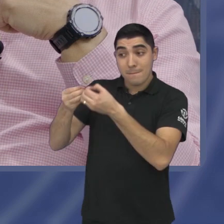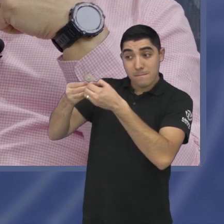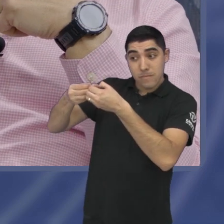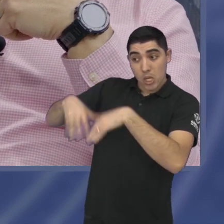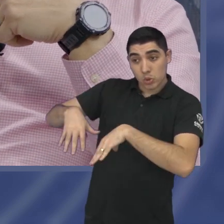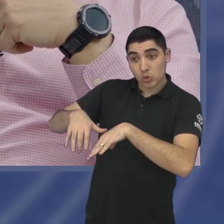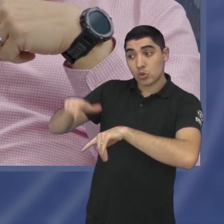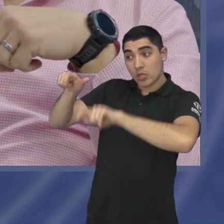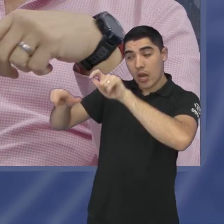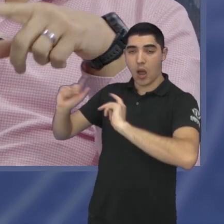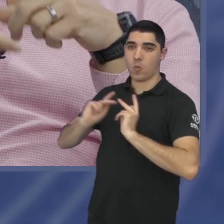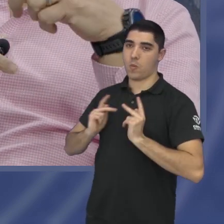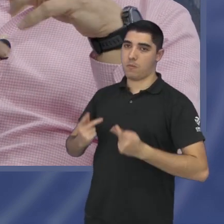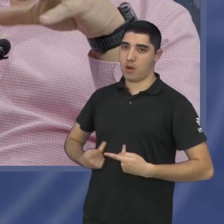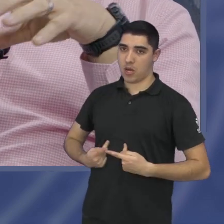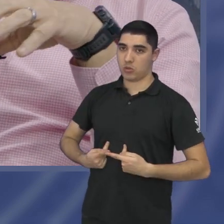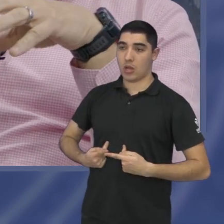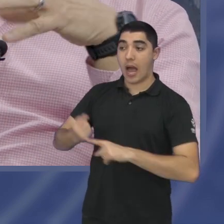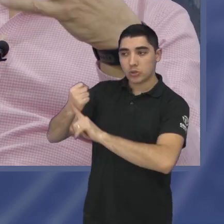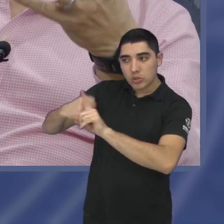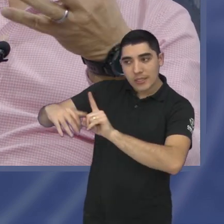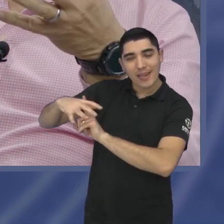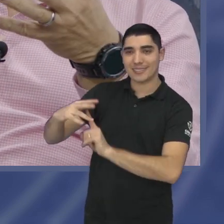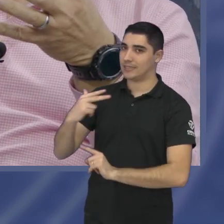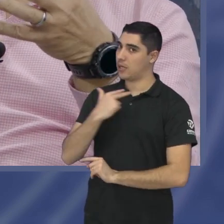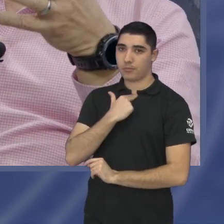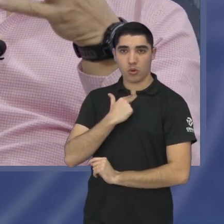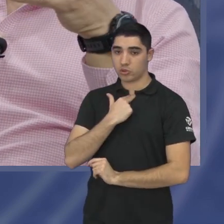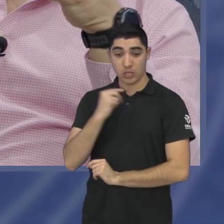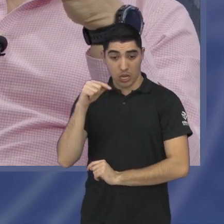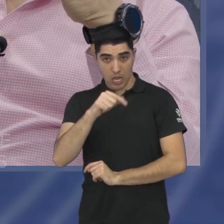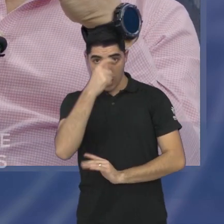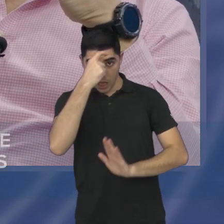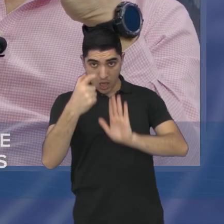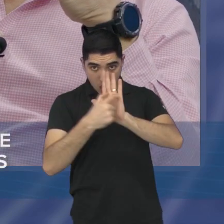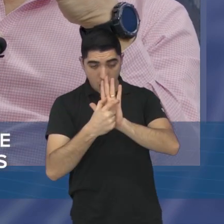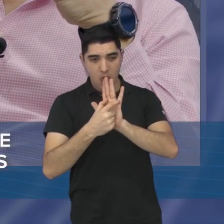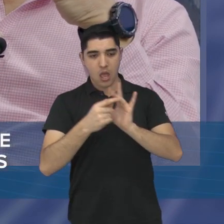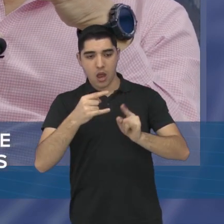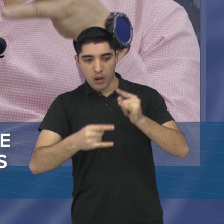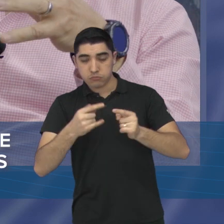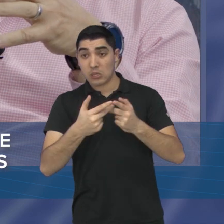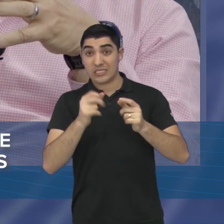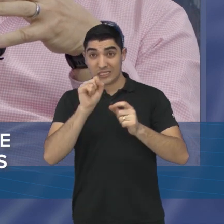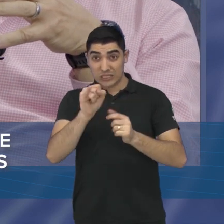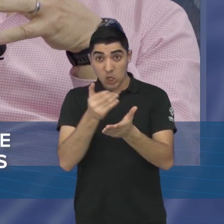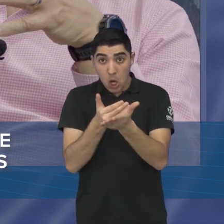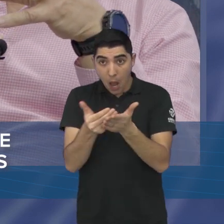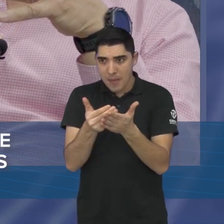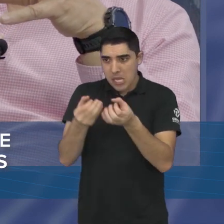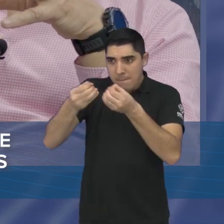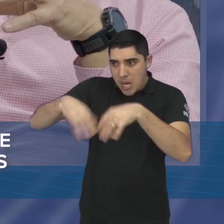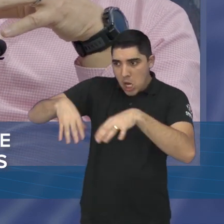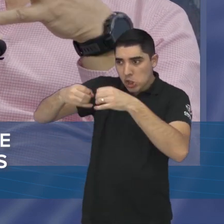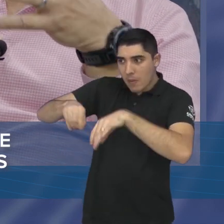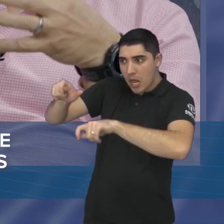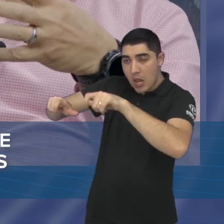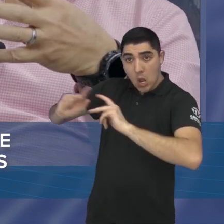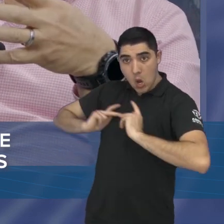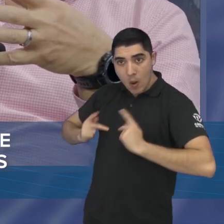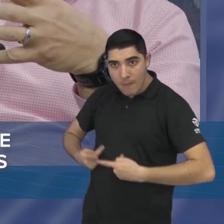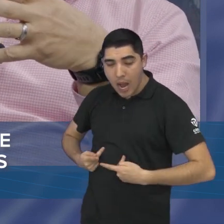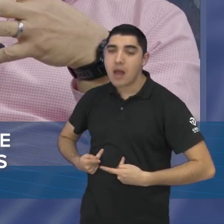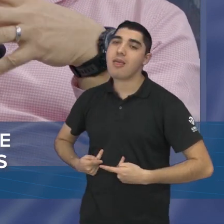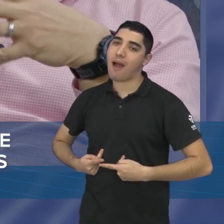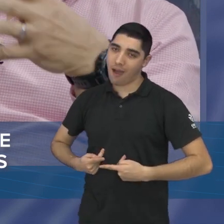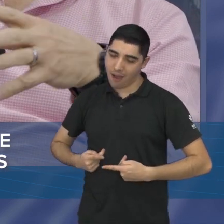prejudicar a vida humana, a civilização humana. Então, conceitos éticos que privilegiem ou